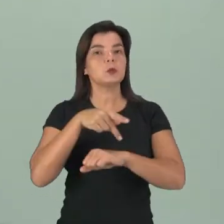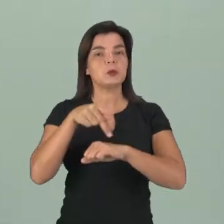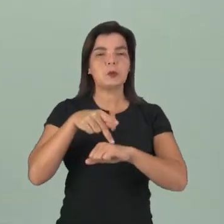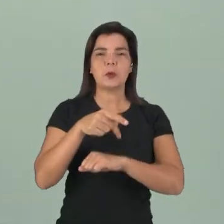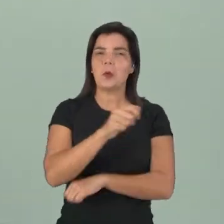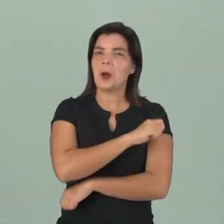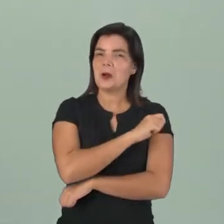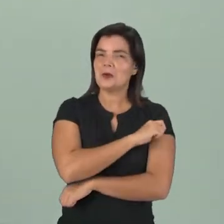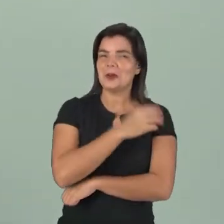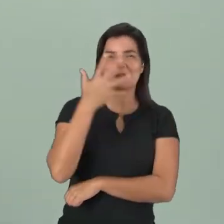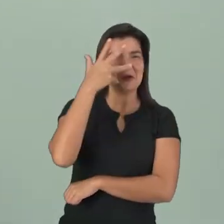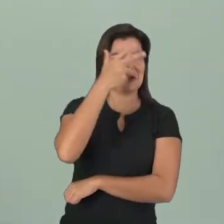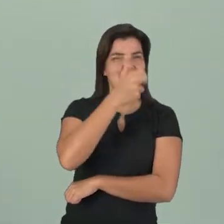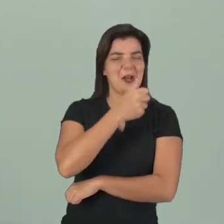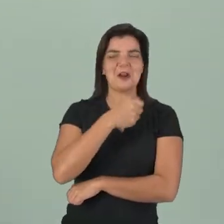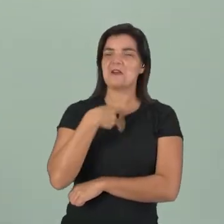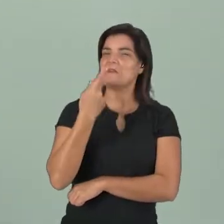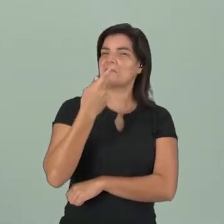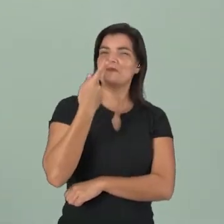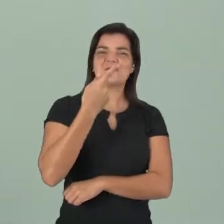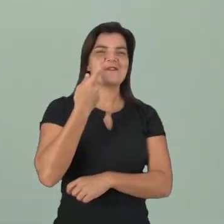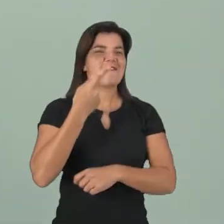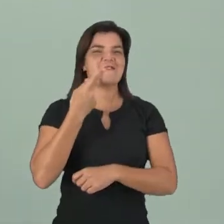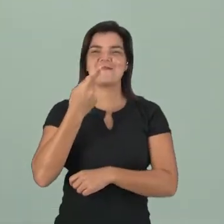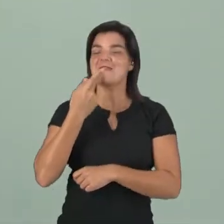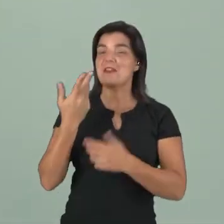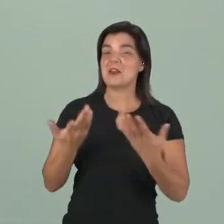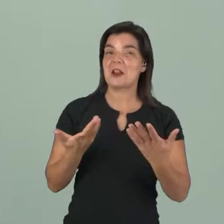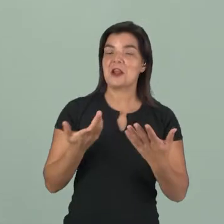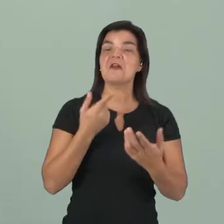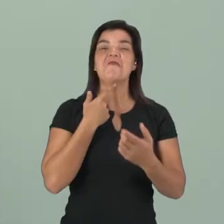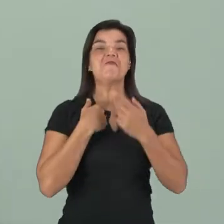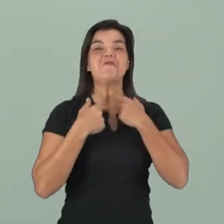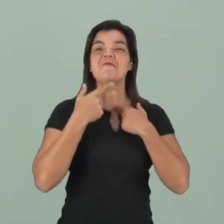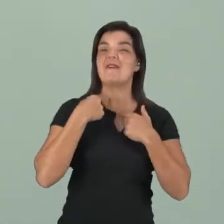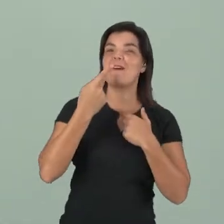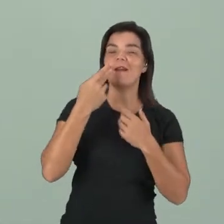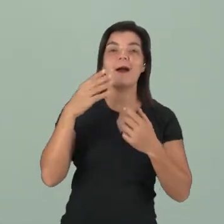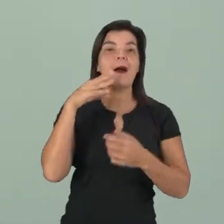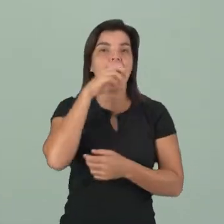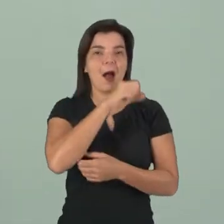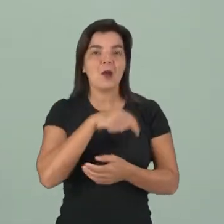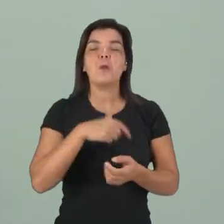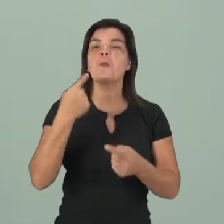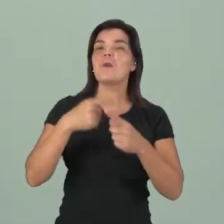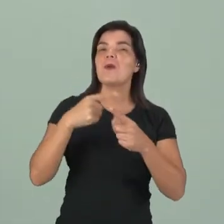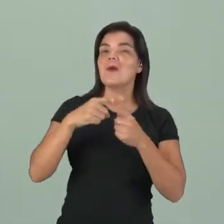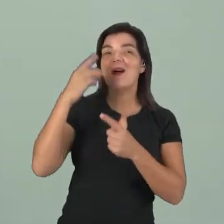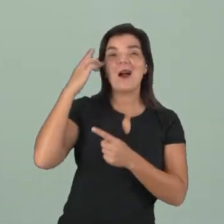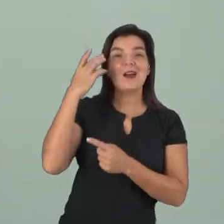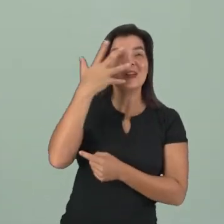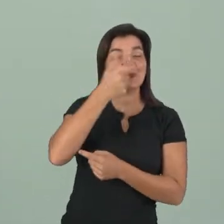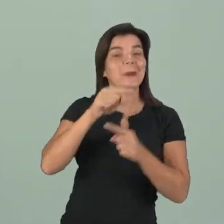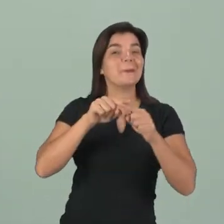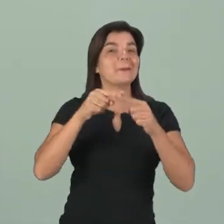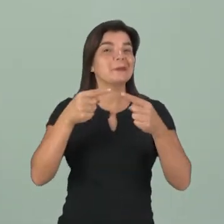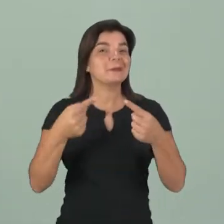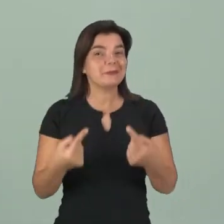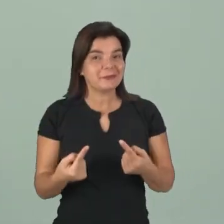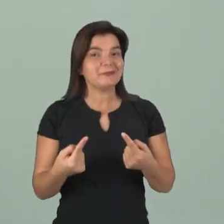acha bonito, ele quer logo falar, eu quero falar demasiado, ele quer logo falar espanhol, que eu acho bonito, entendeu?